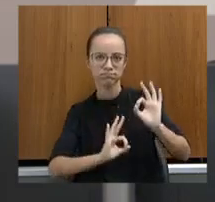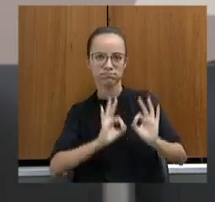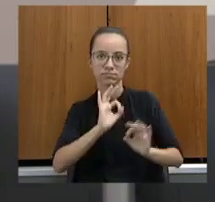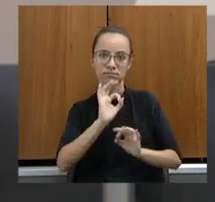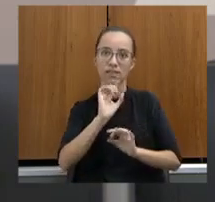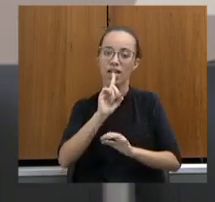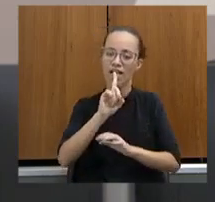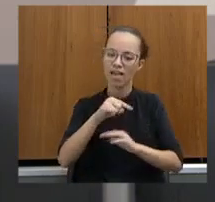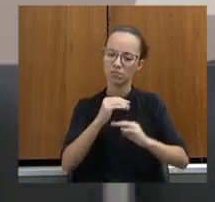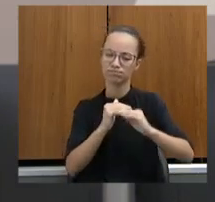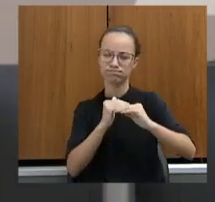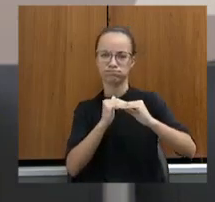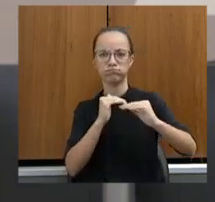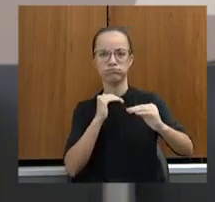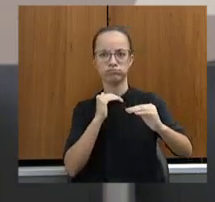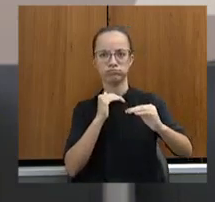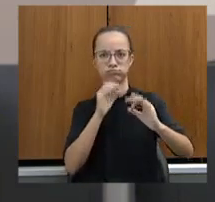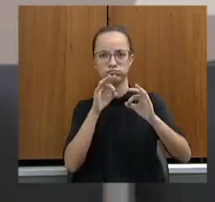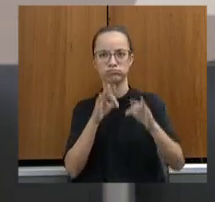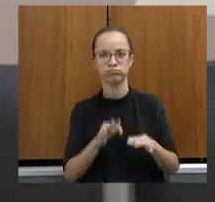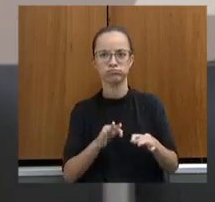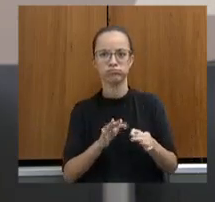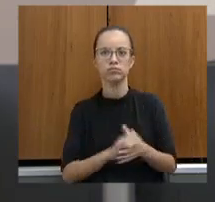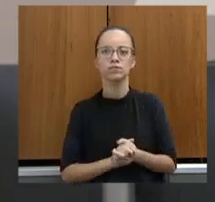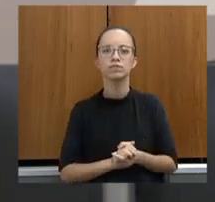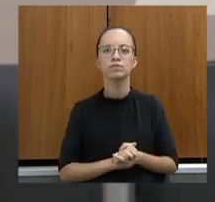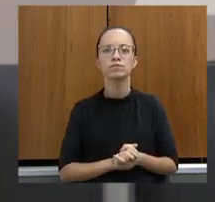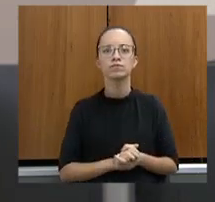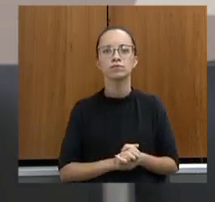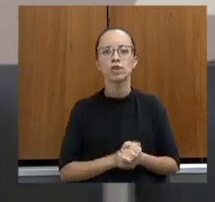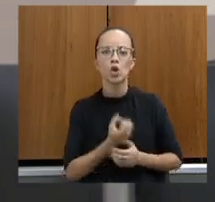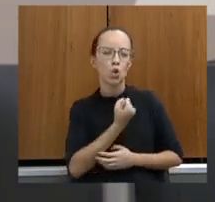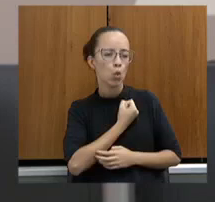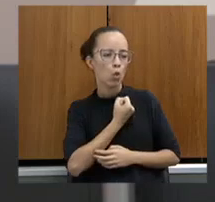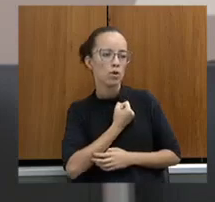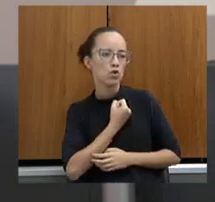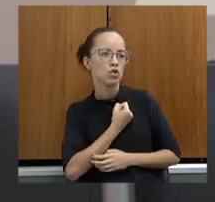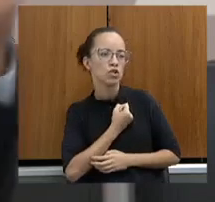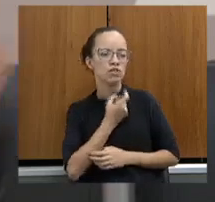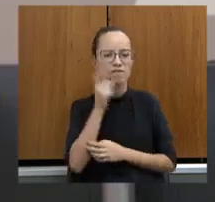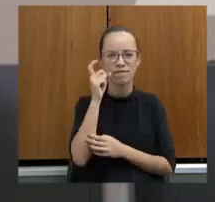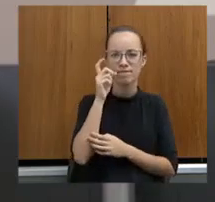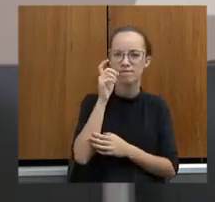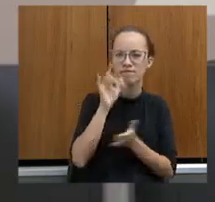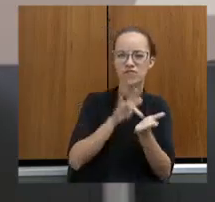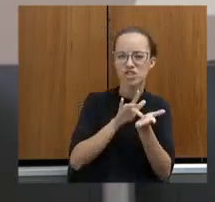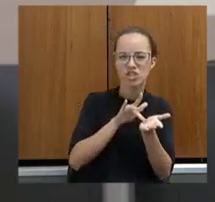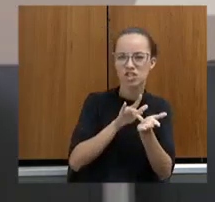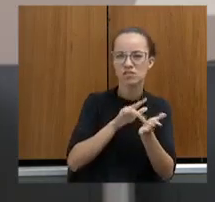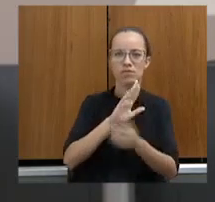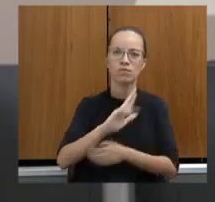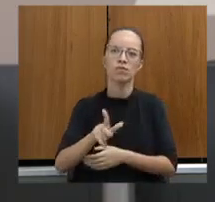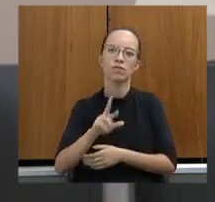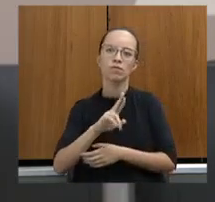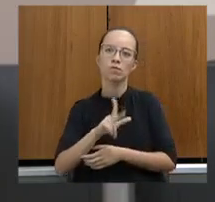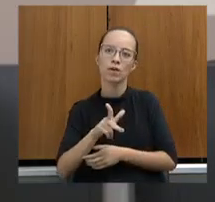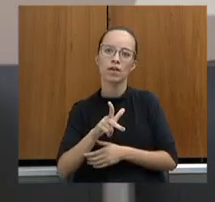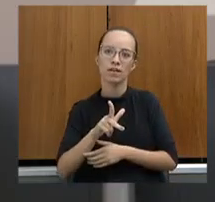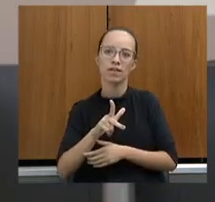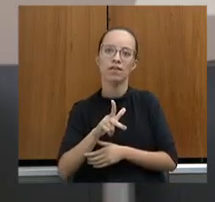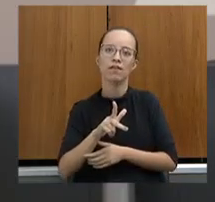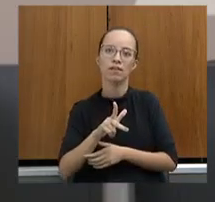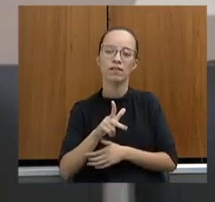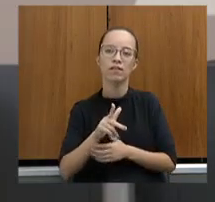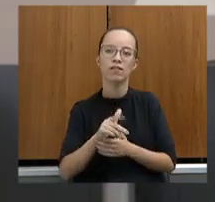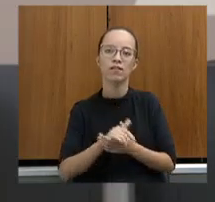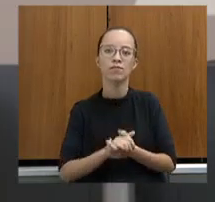sustentável não é não é números maquiados não é que eu posso a fogo